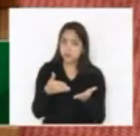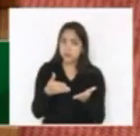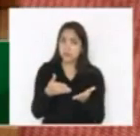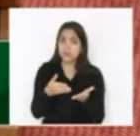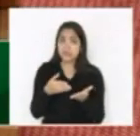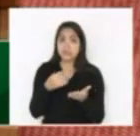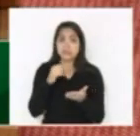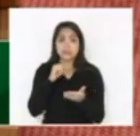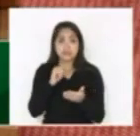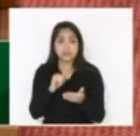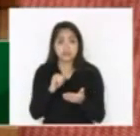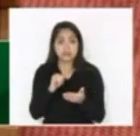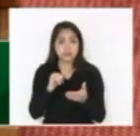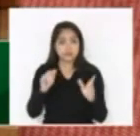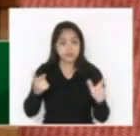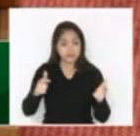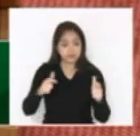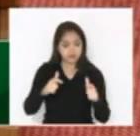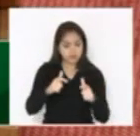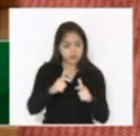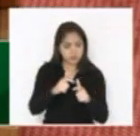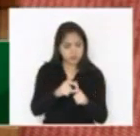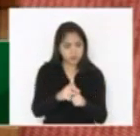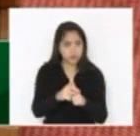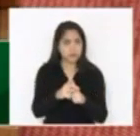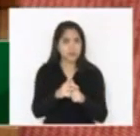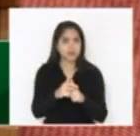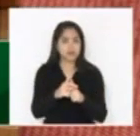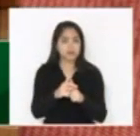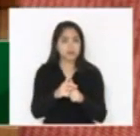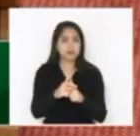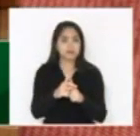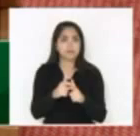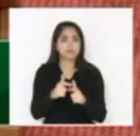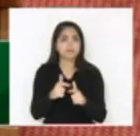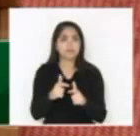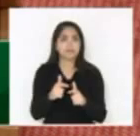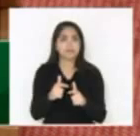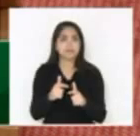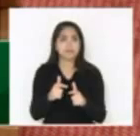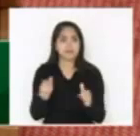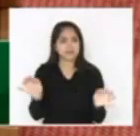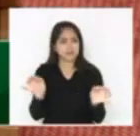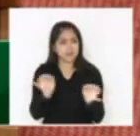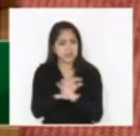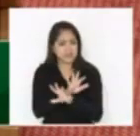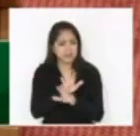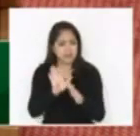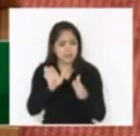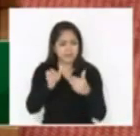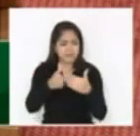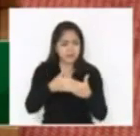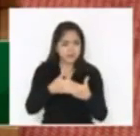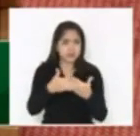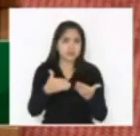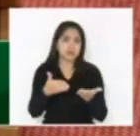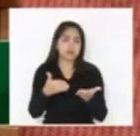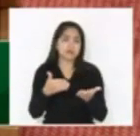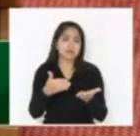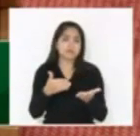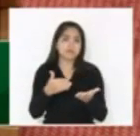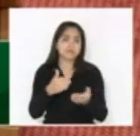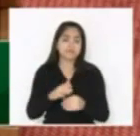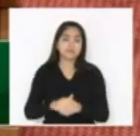tiver que reduzir mais, agora, terminar, nós seria, né,